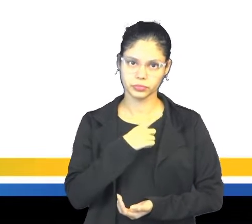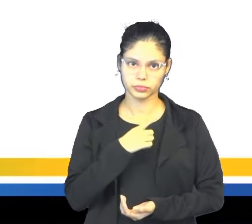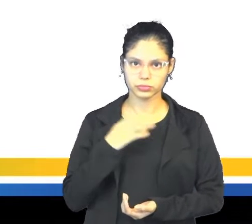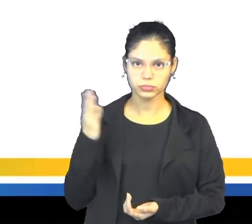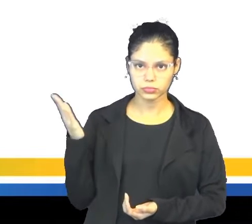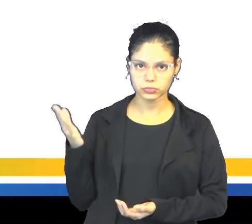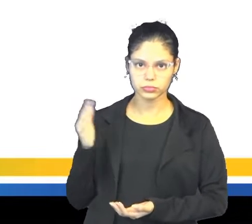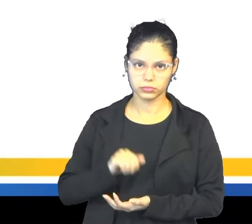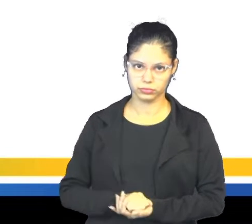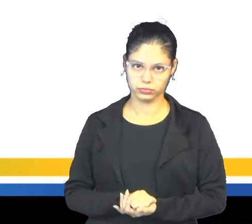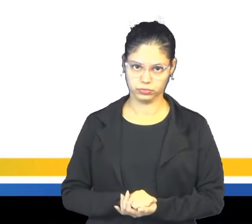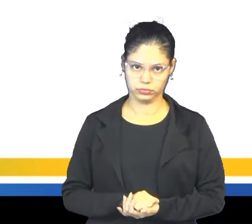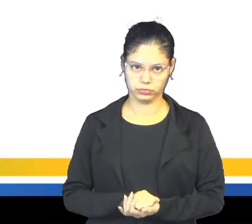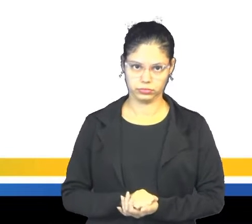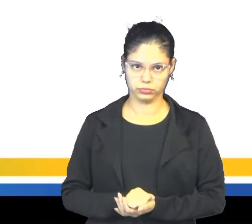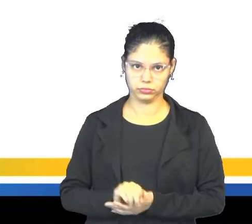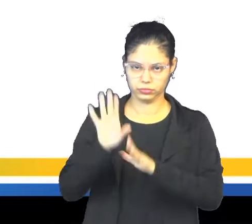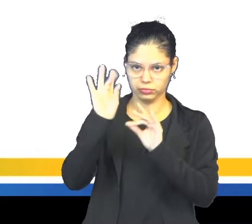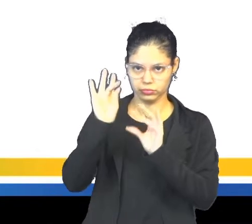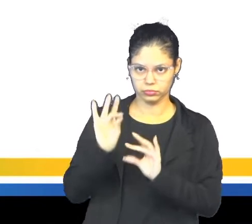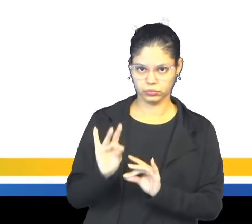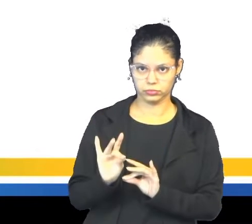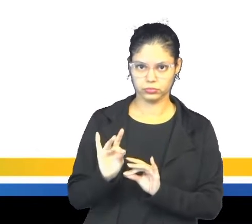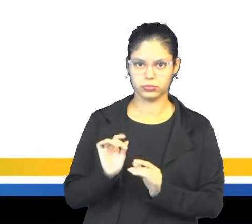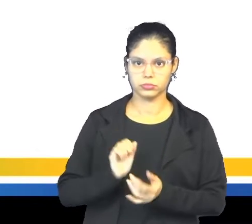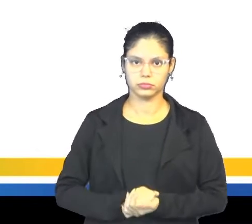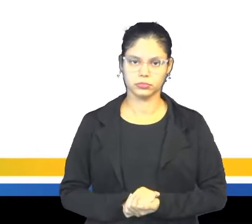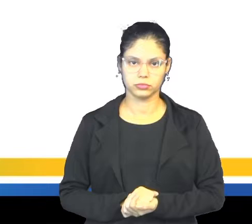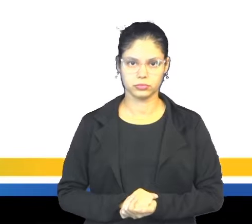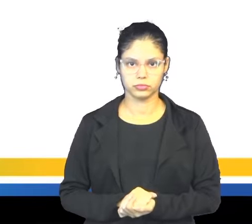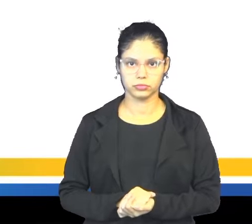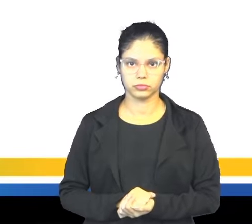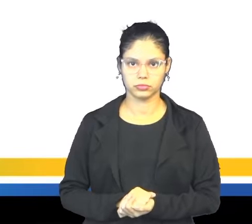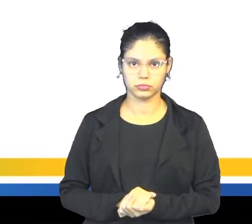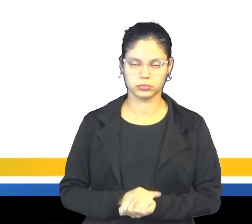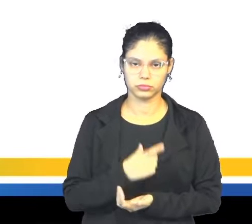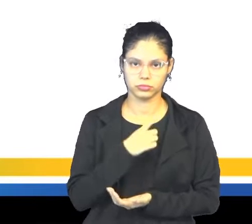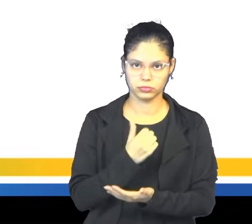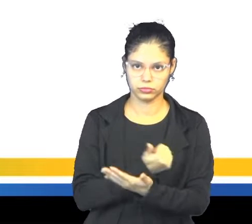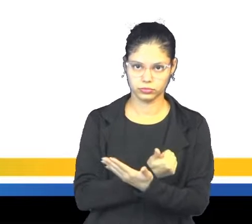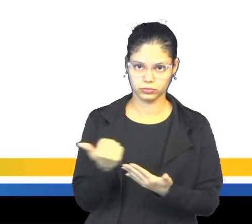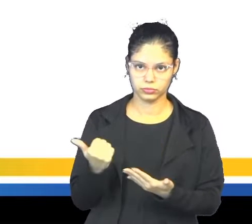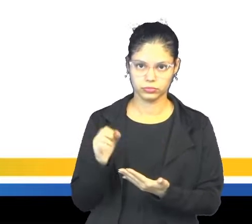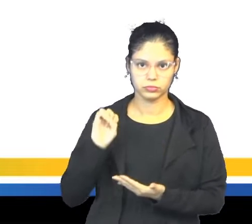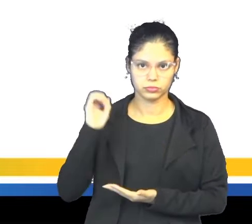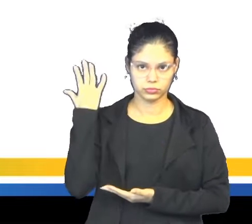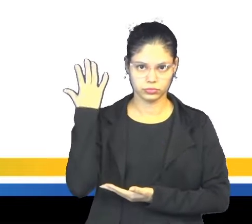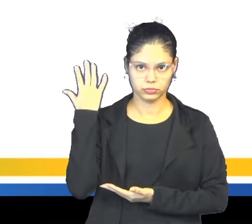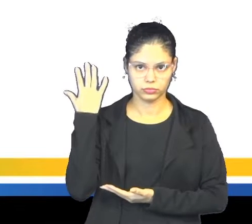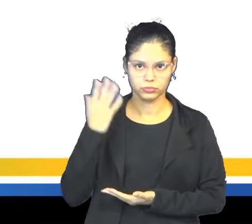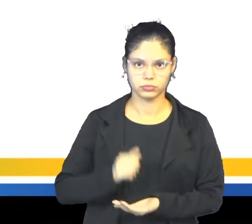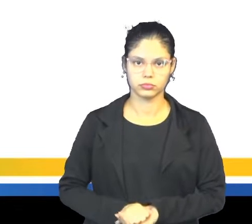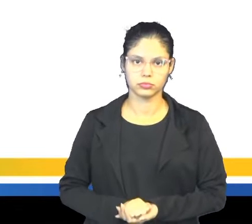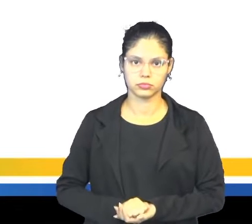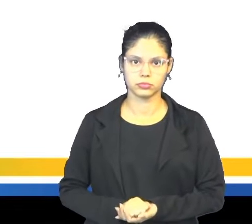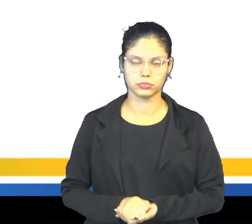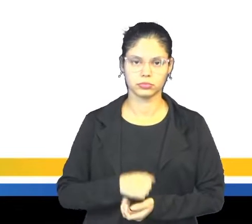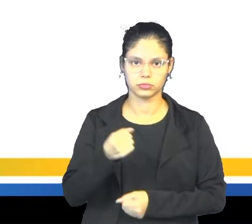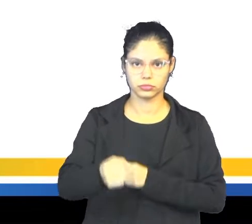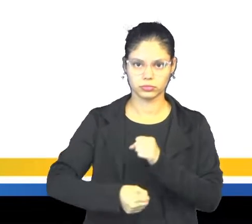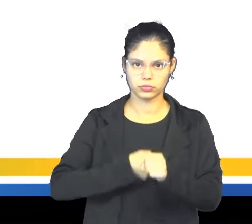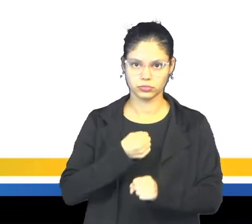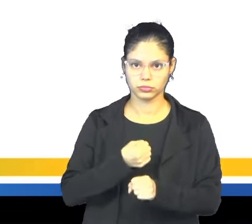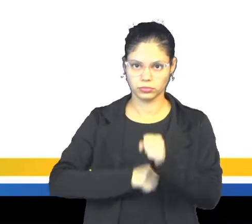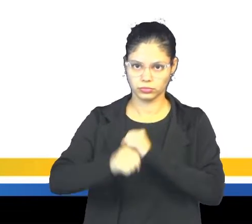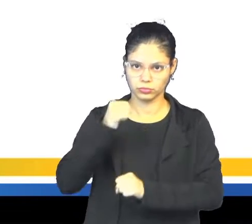ali next year, né, destacado, que é indica uma ação que ainda vai acontecer, né, ano que vem,